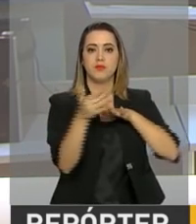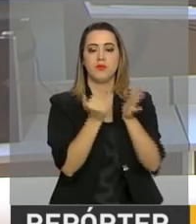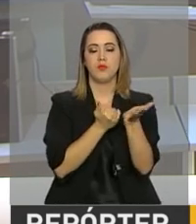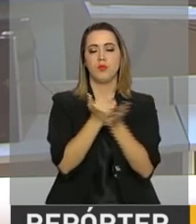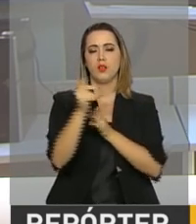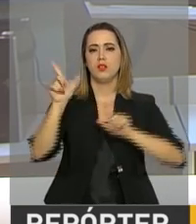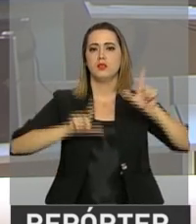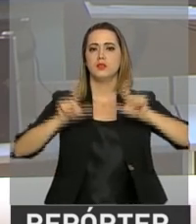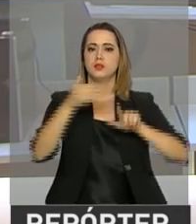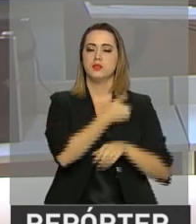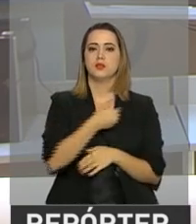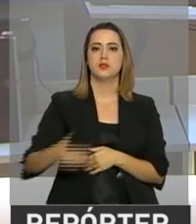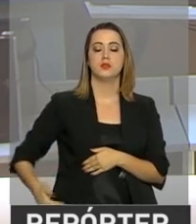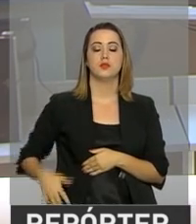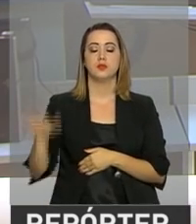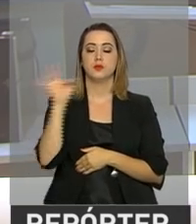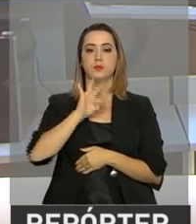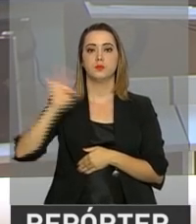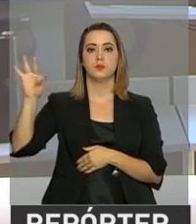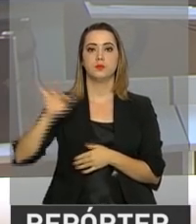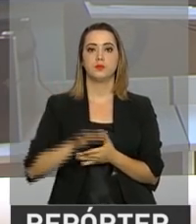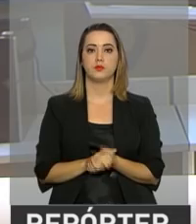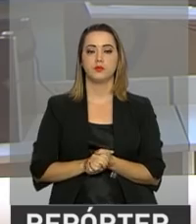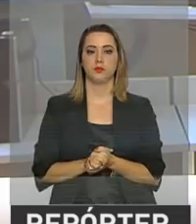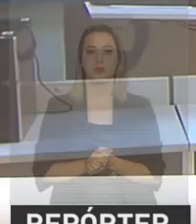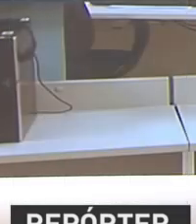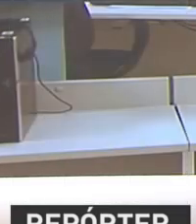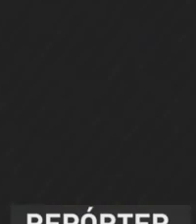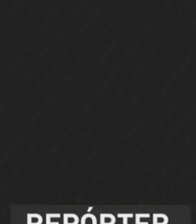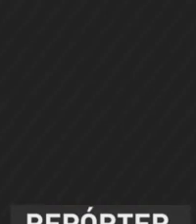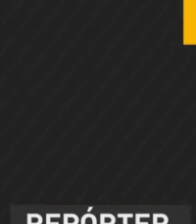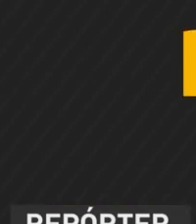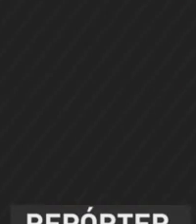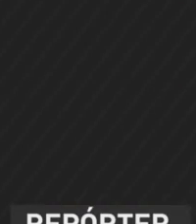continue com a gente aqui na NBR a TV do Governo Federal